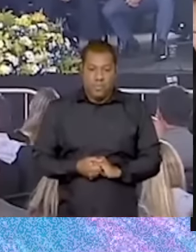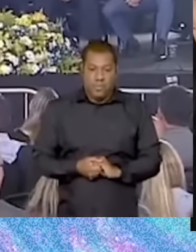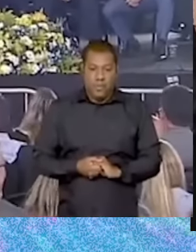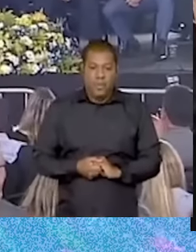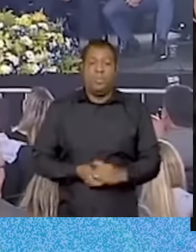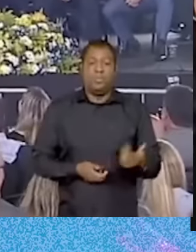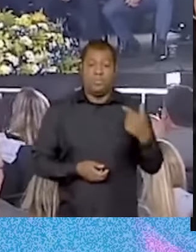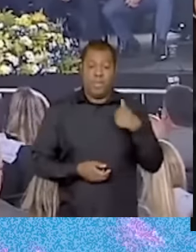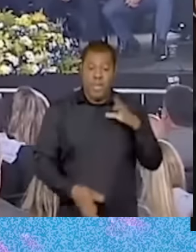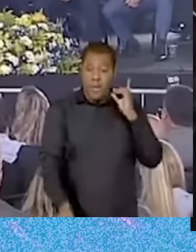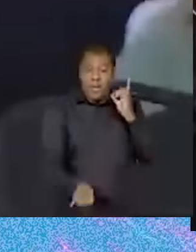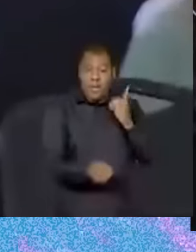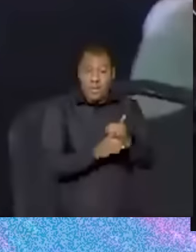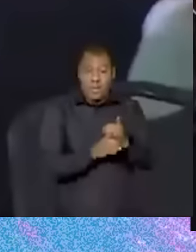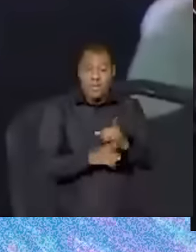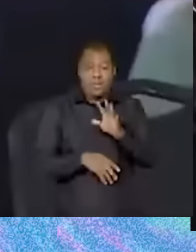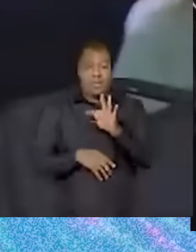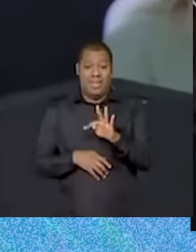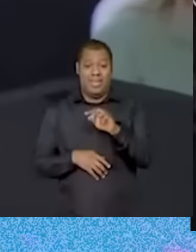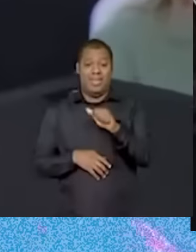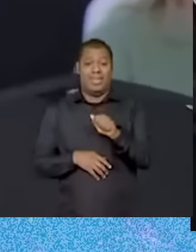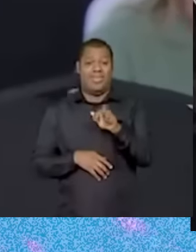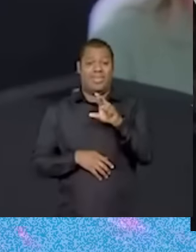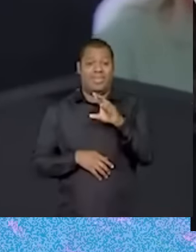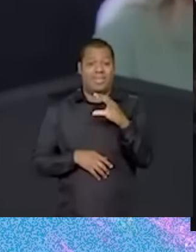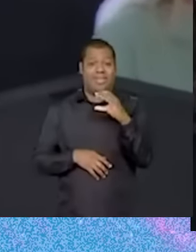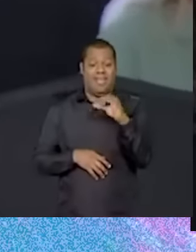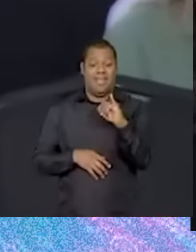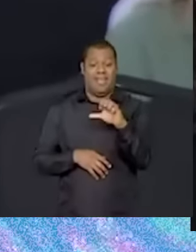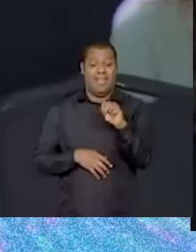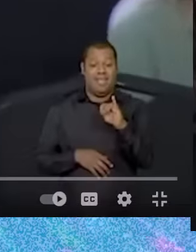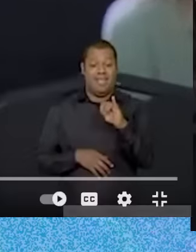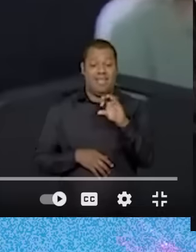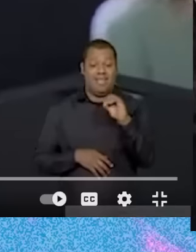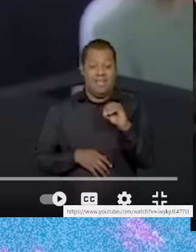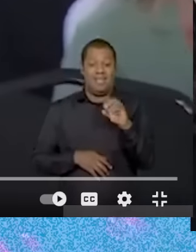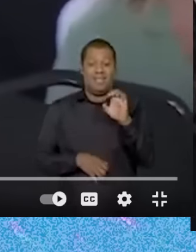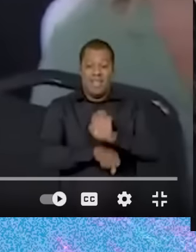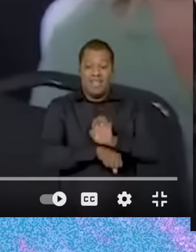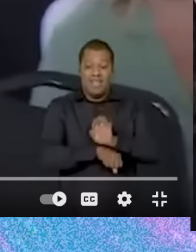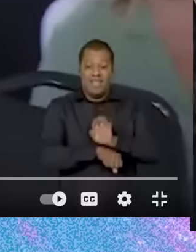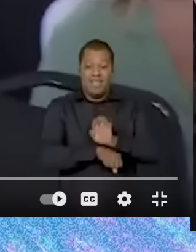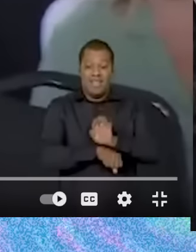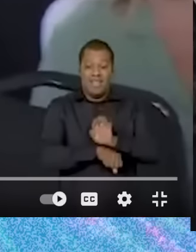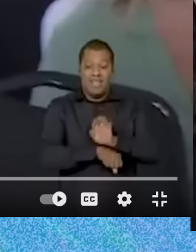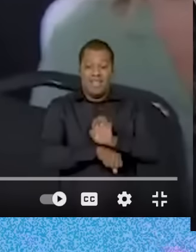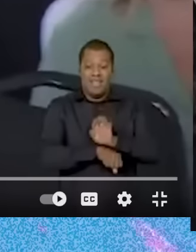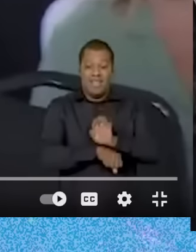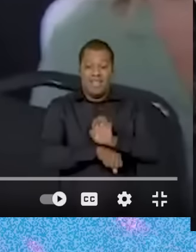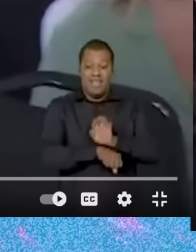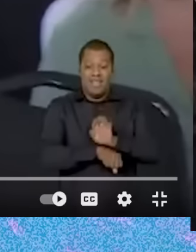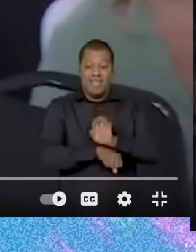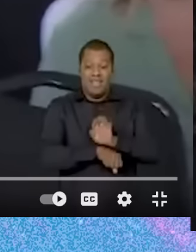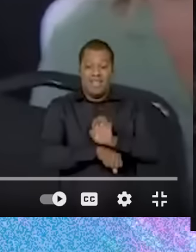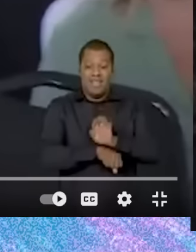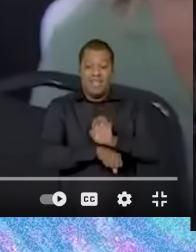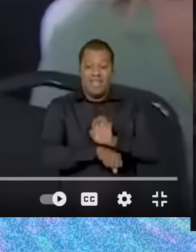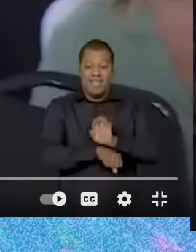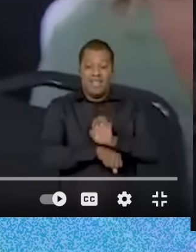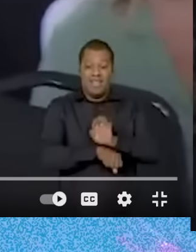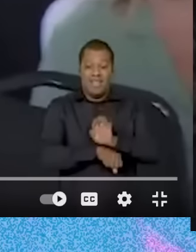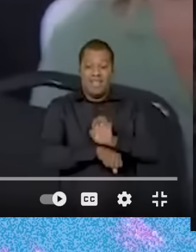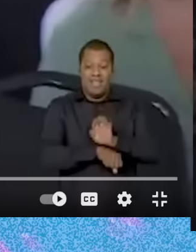encontrei com o Tarciso em quari no meio da Amazônia trabalhando a carinha dele